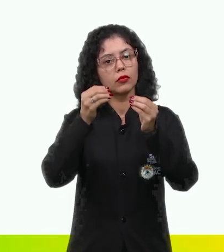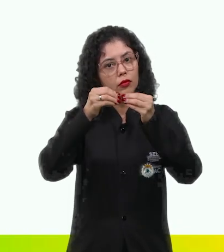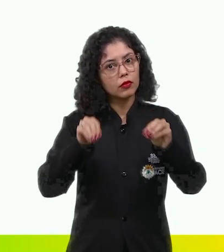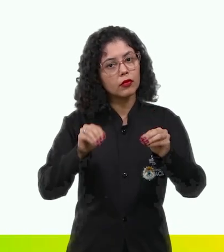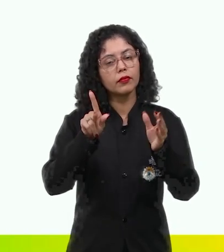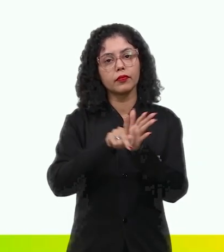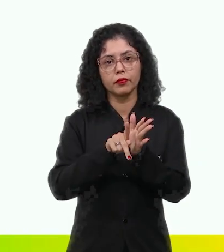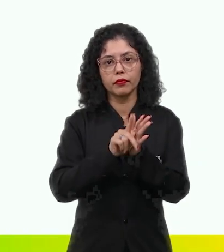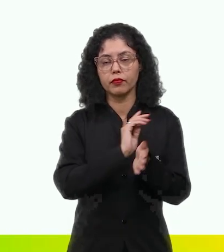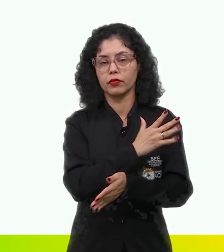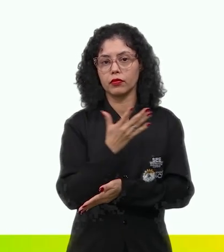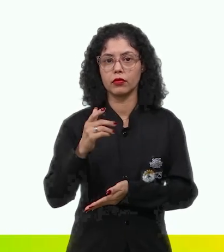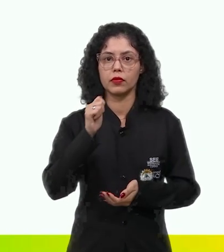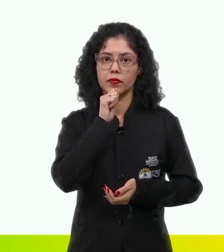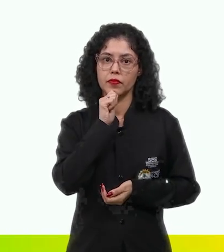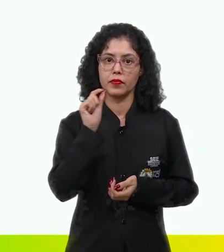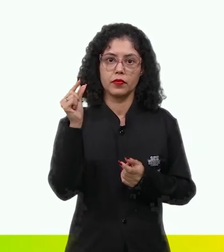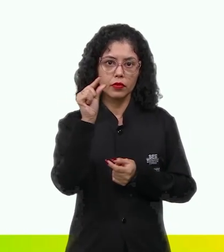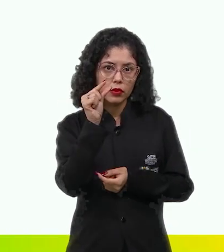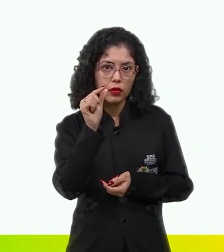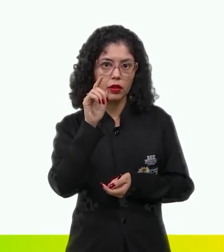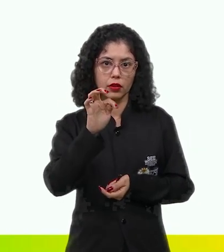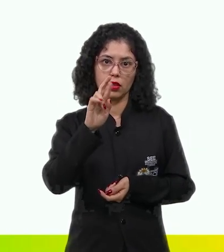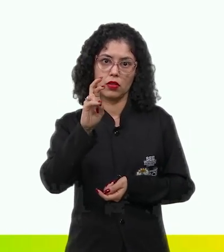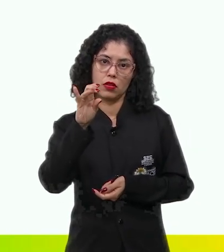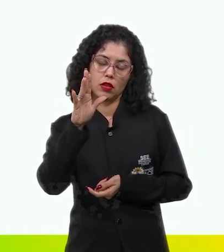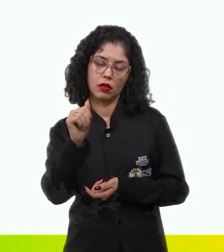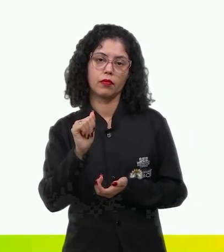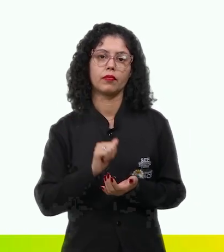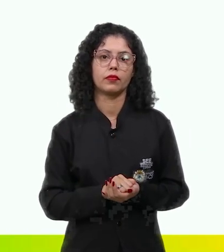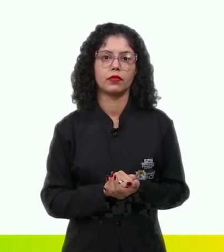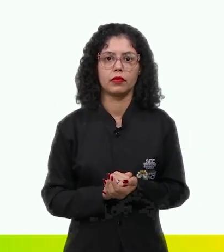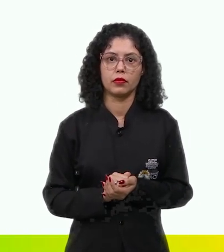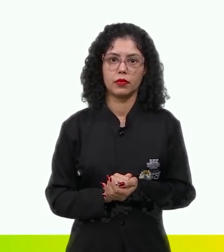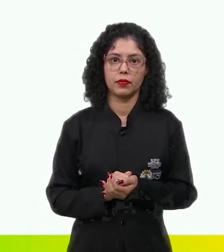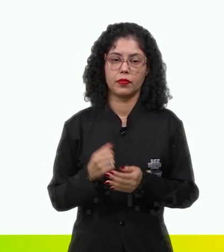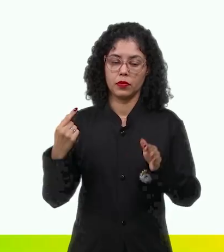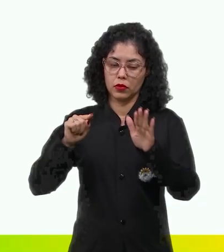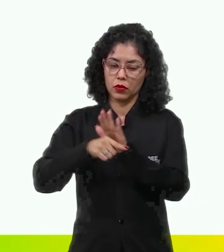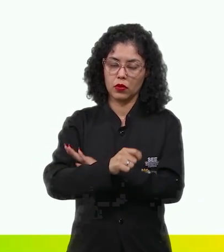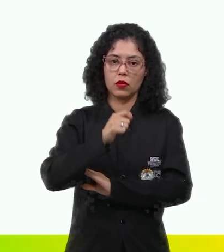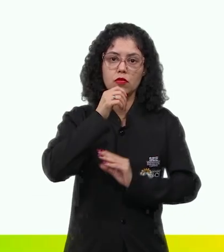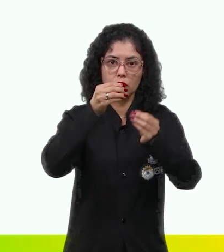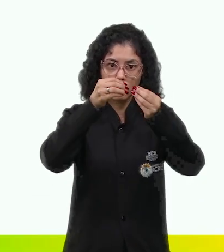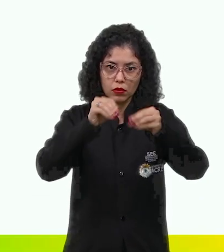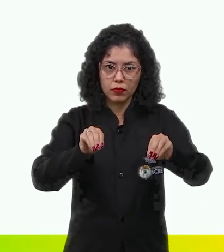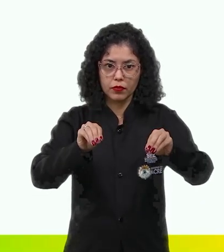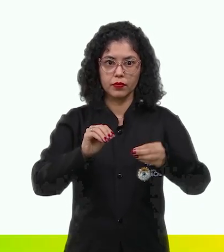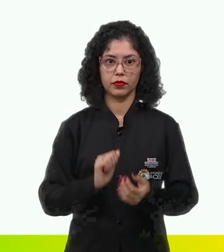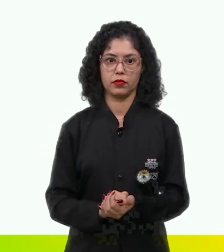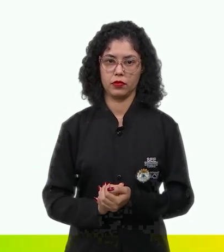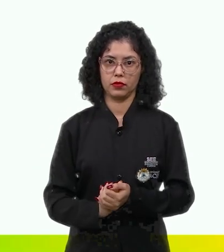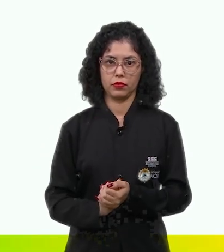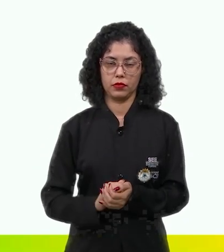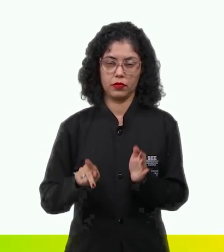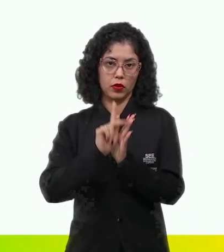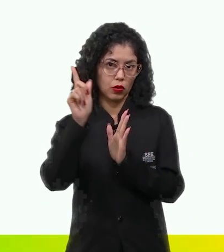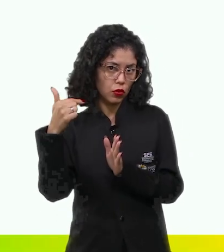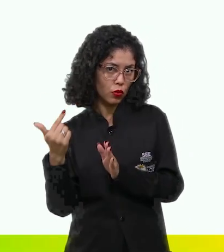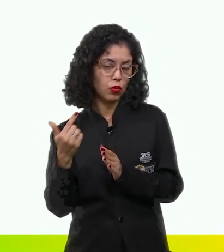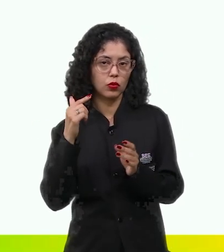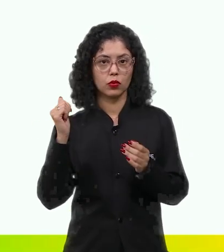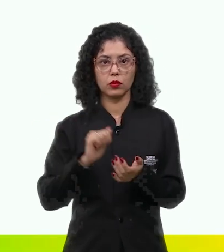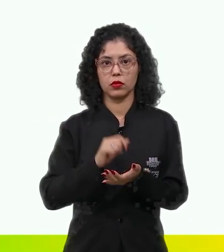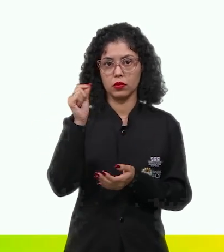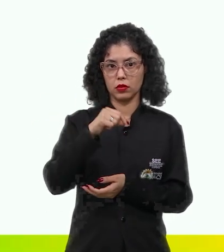cultura. A microvespa, Trichogramma sp, introduz seus ovos nos ovos de outros